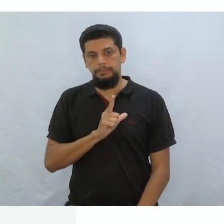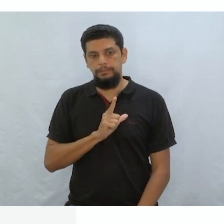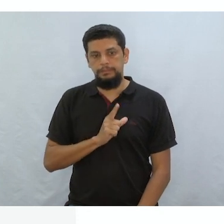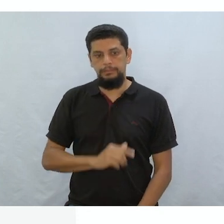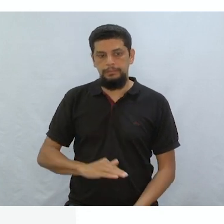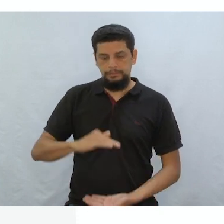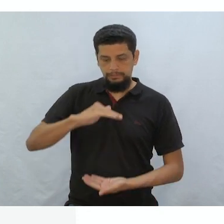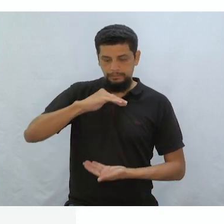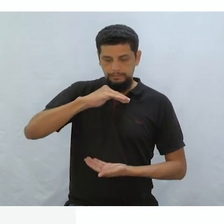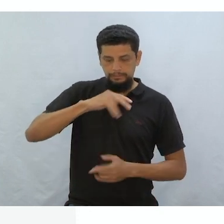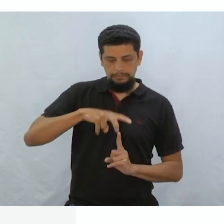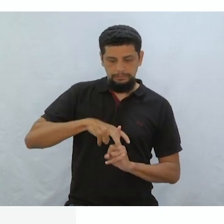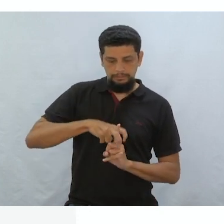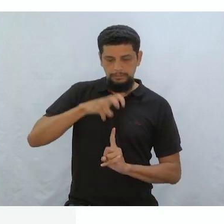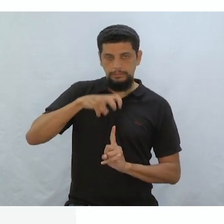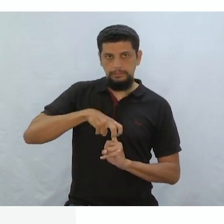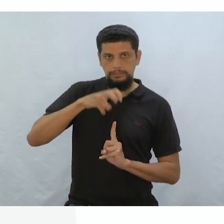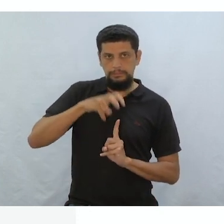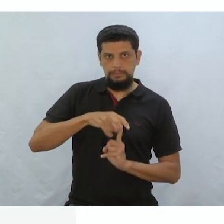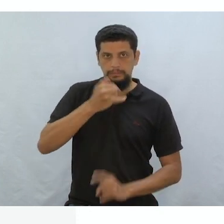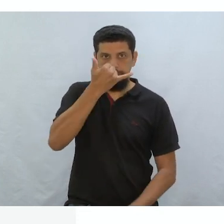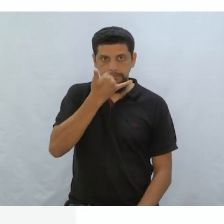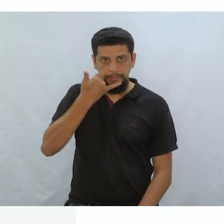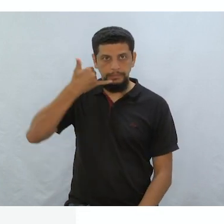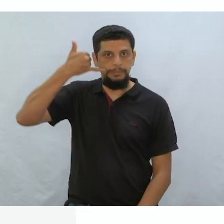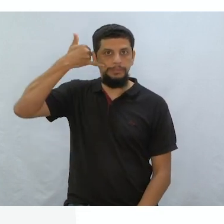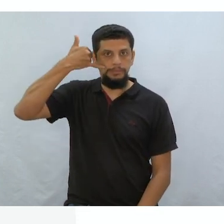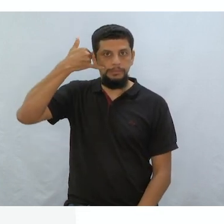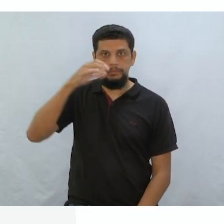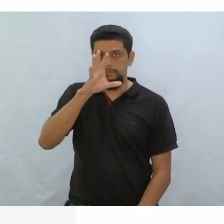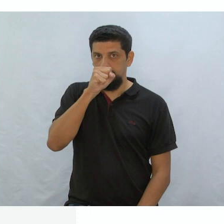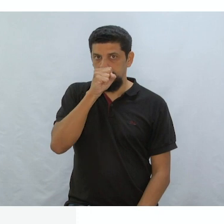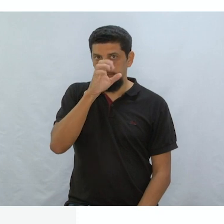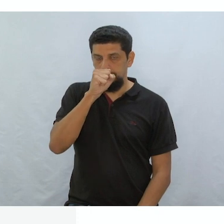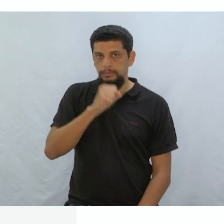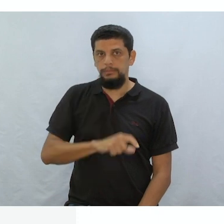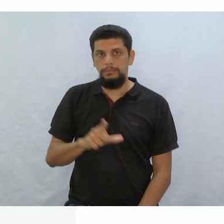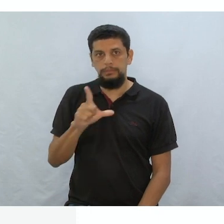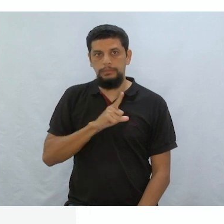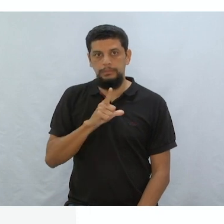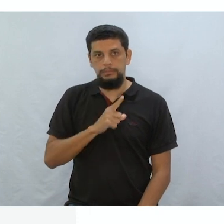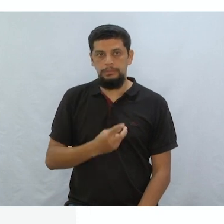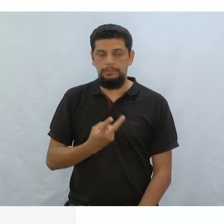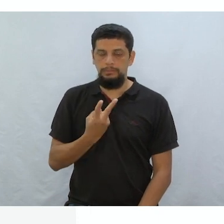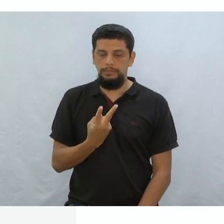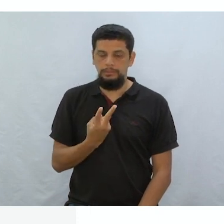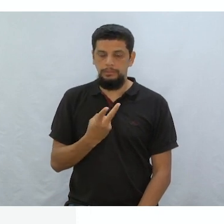Temos um recipiente que é uma garrafa de suco, né? Contendo